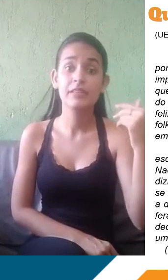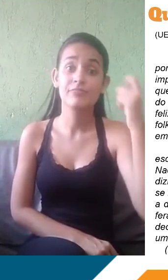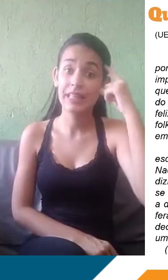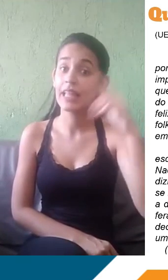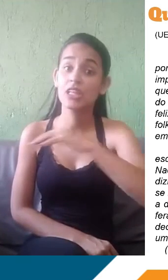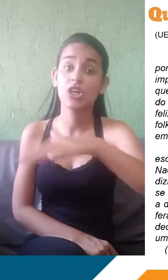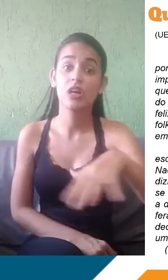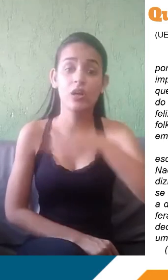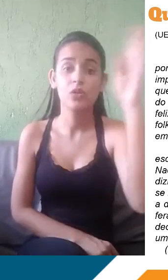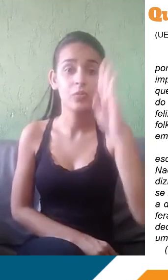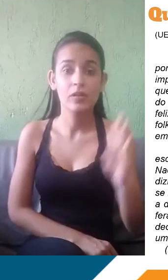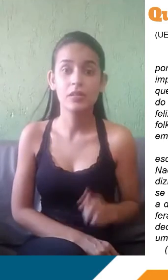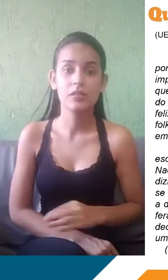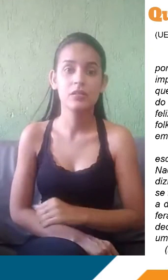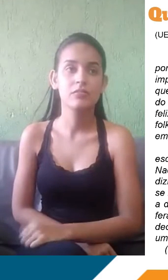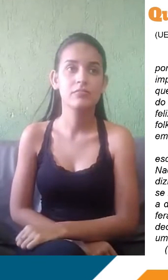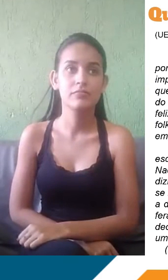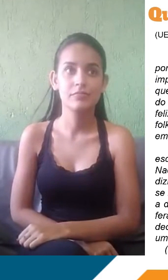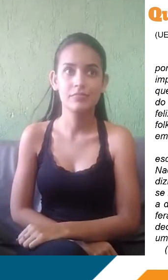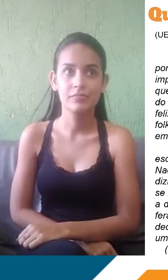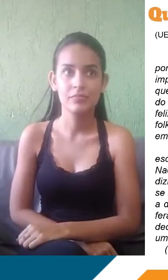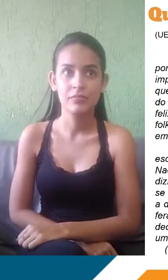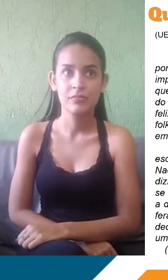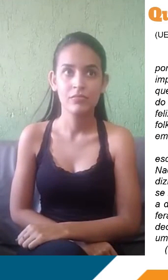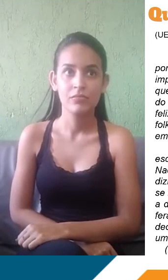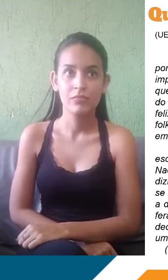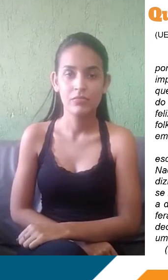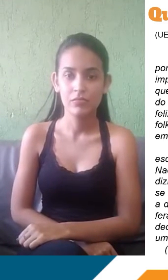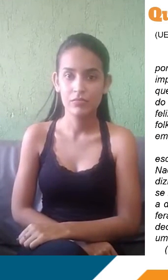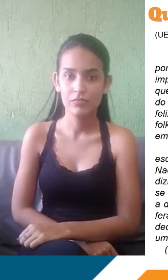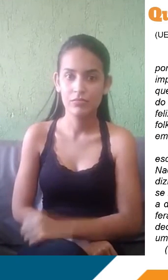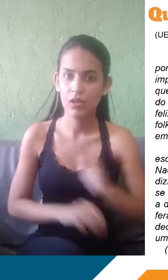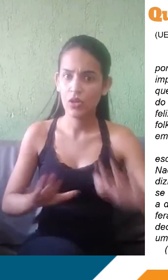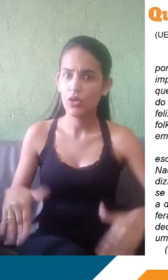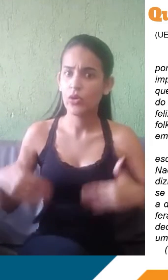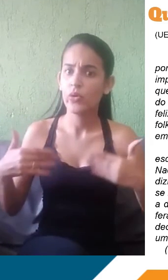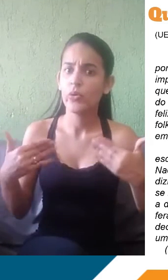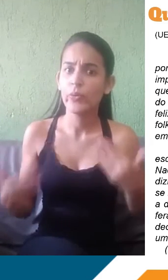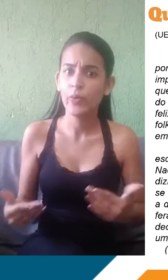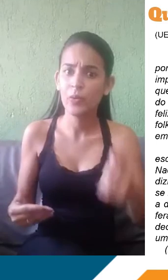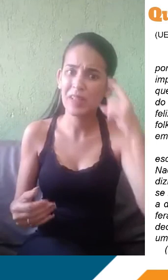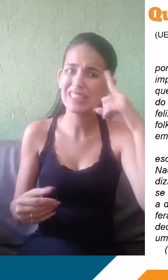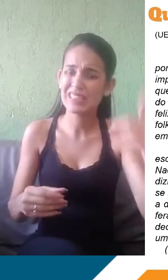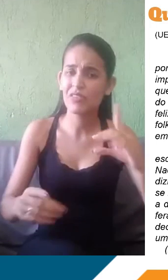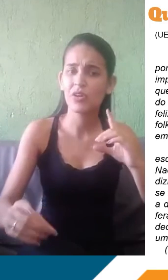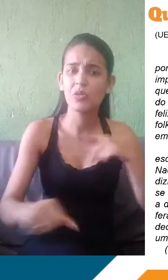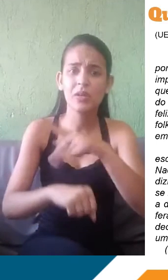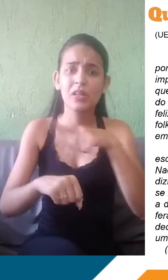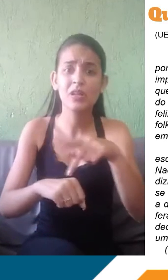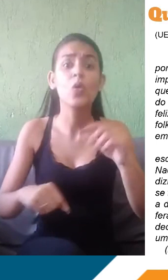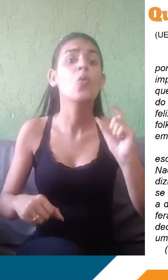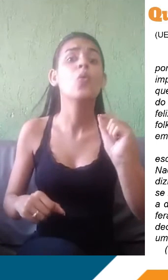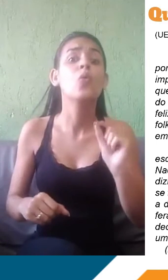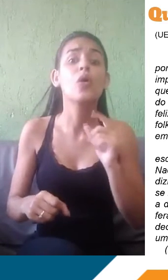sobre o Brasil. E quando o seu patriotismo se fizera combatente, o que achara? Decepções.